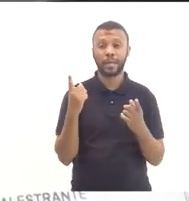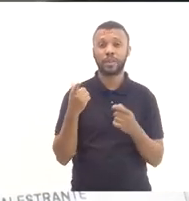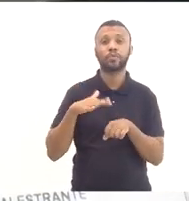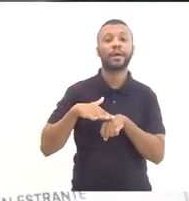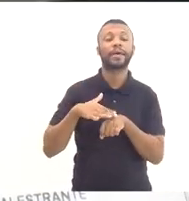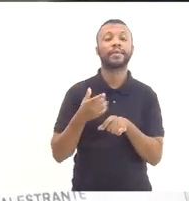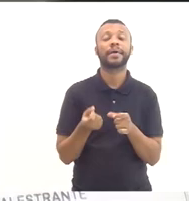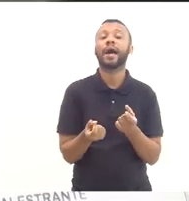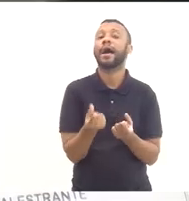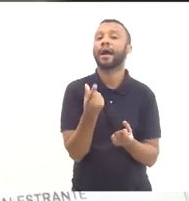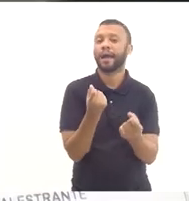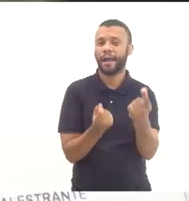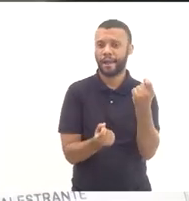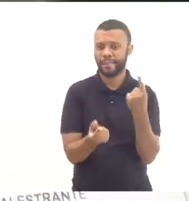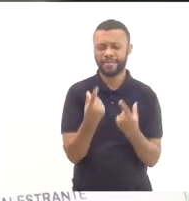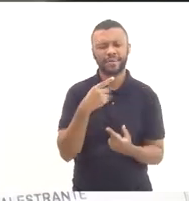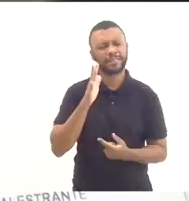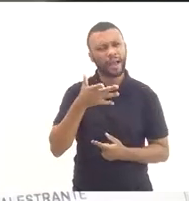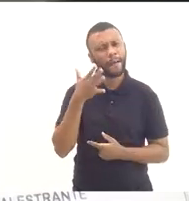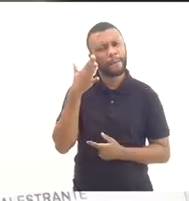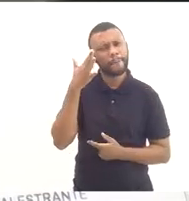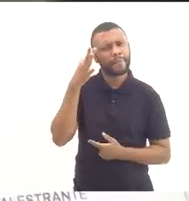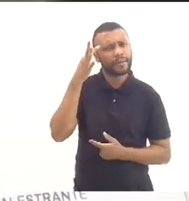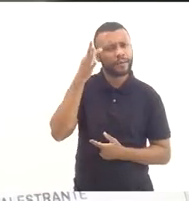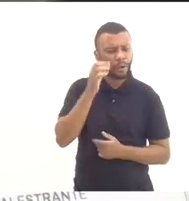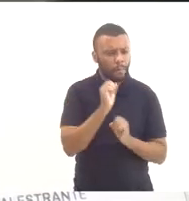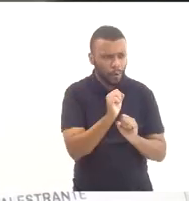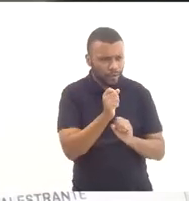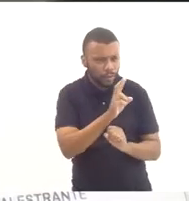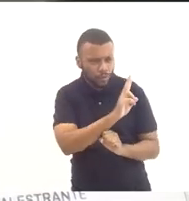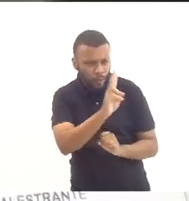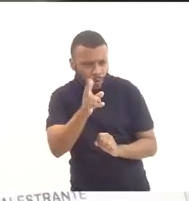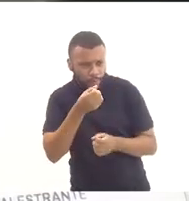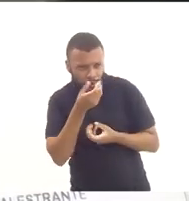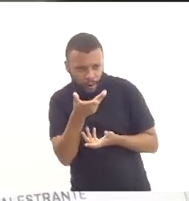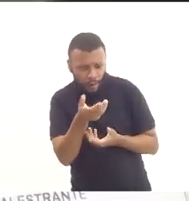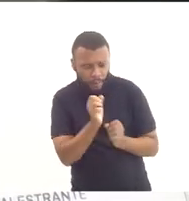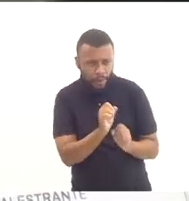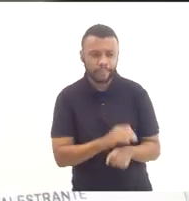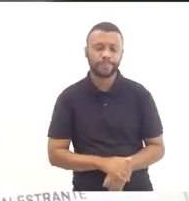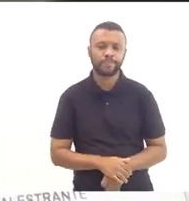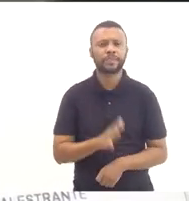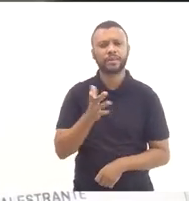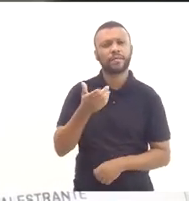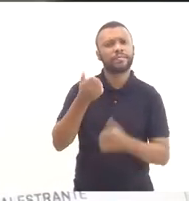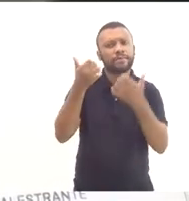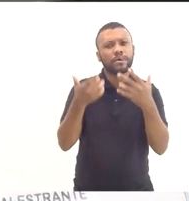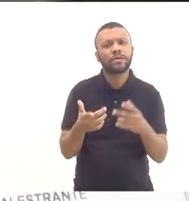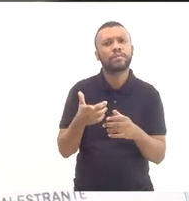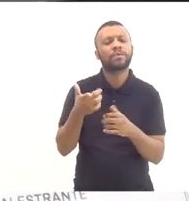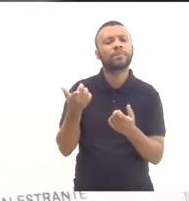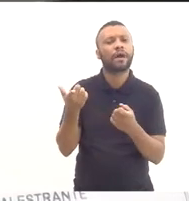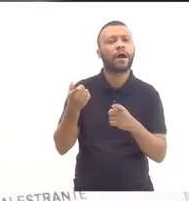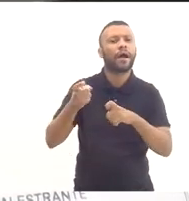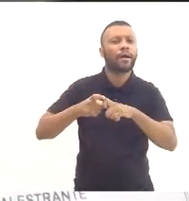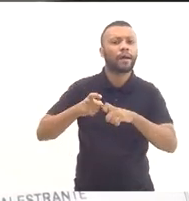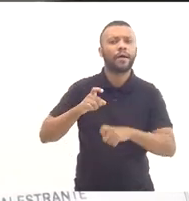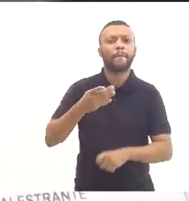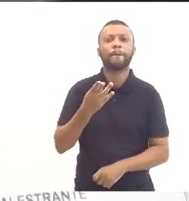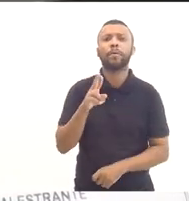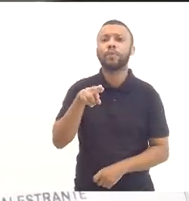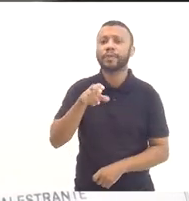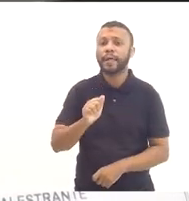Você já pensou em falar com a doutora a gente pode falar no áudio aqui não pode essa pessoa falar com a doutora Bruna Barros